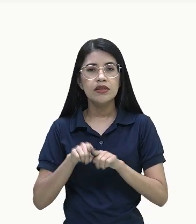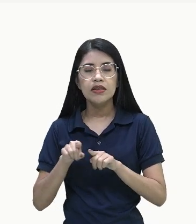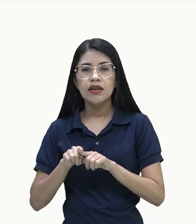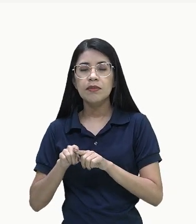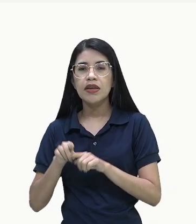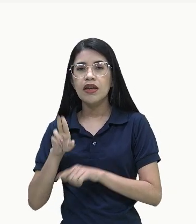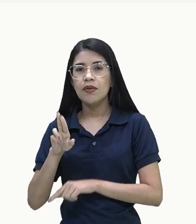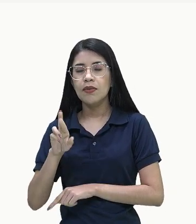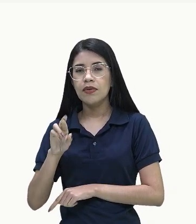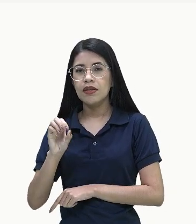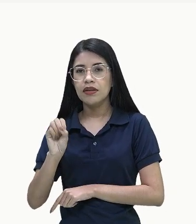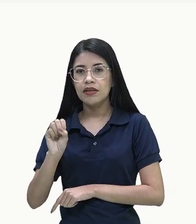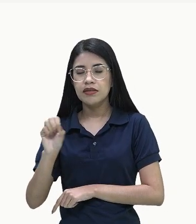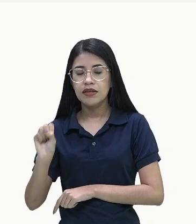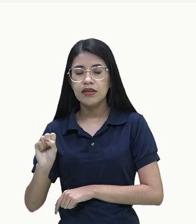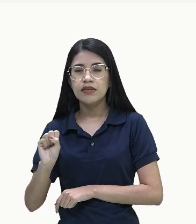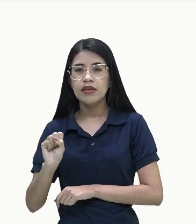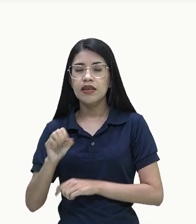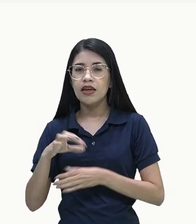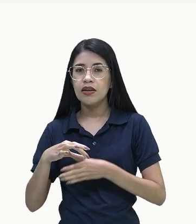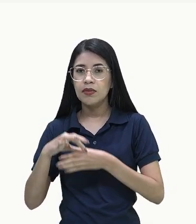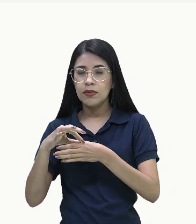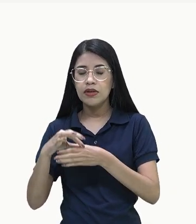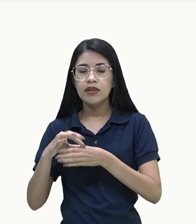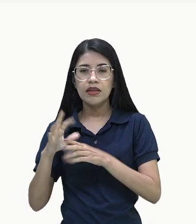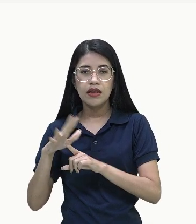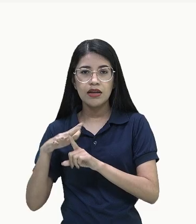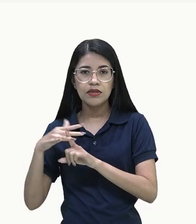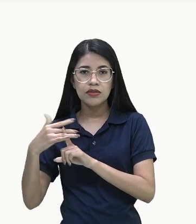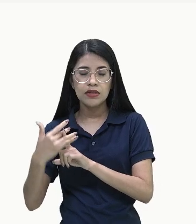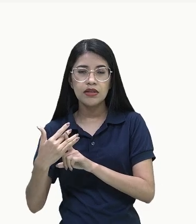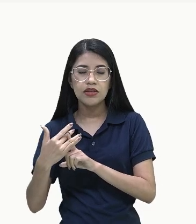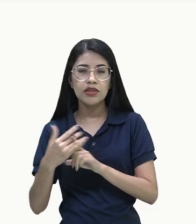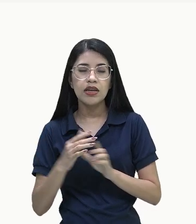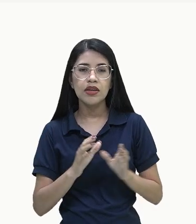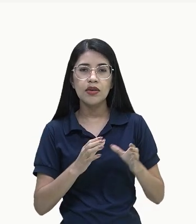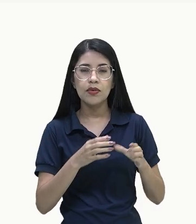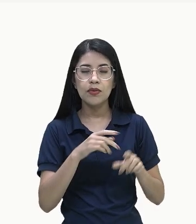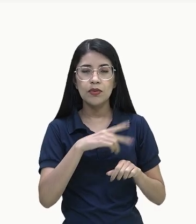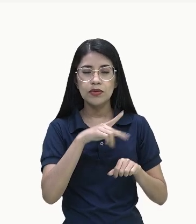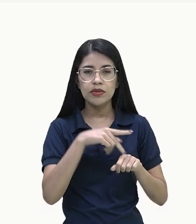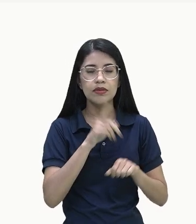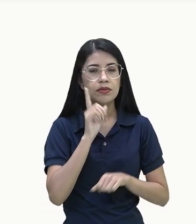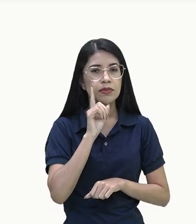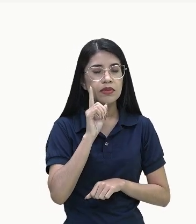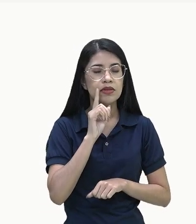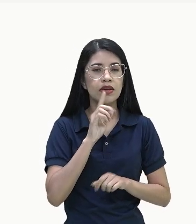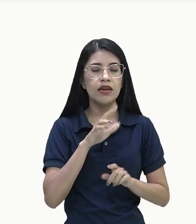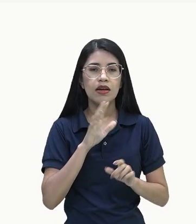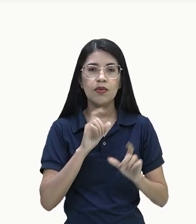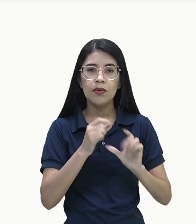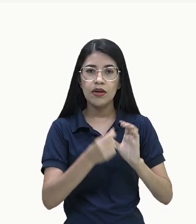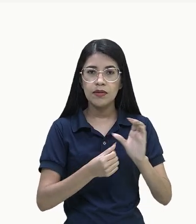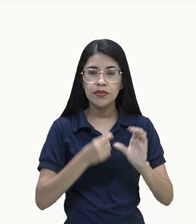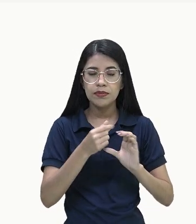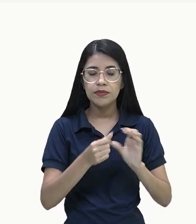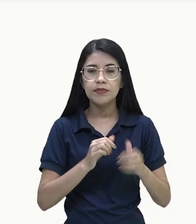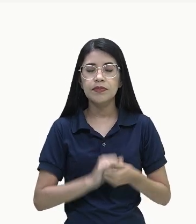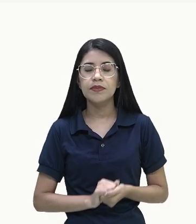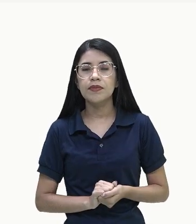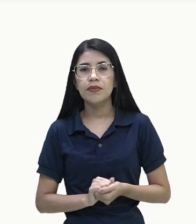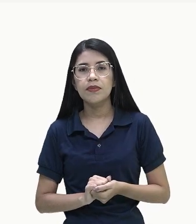a União Soviética, que liderava o bloco socialista. Estados Unidos liderava o